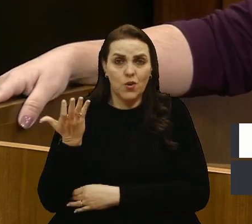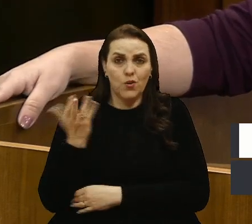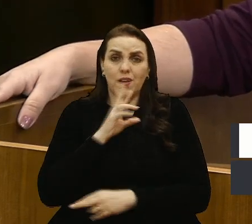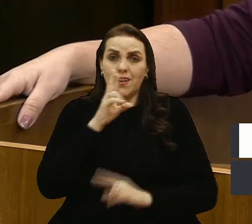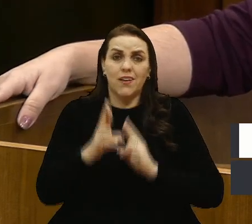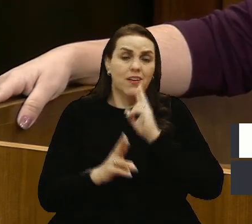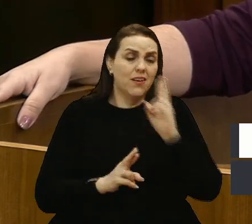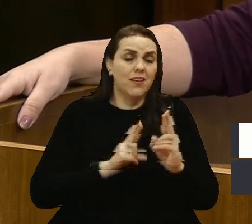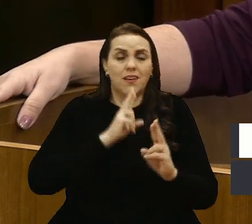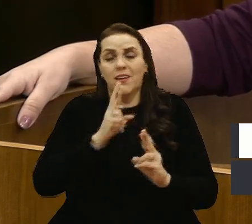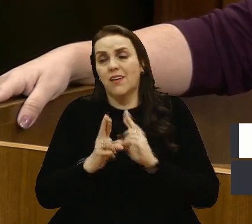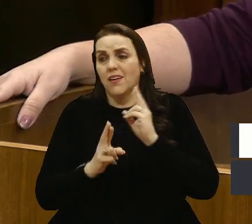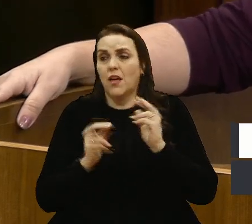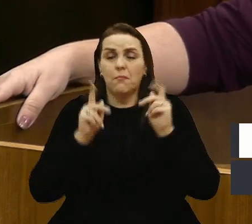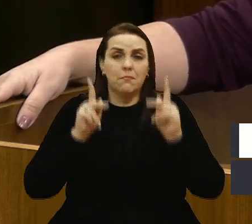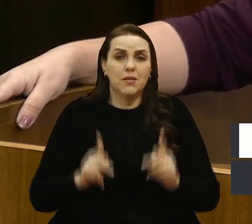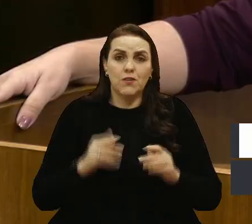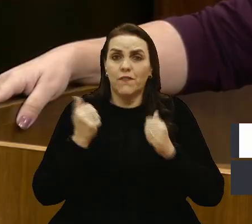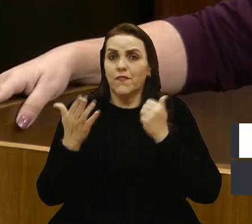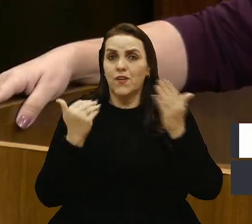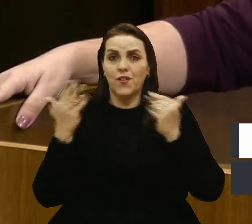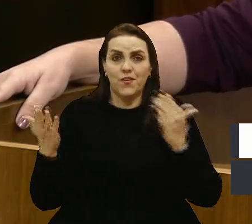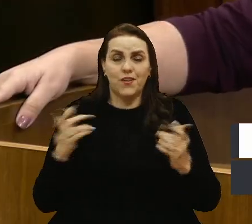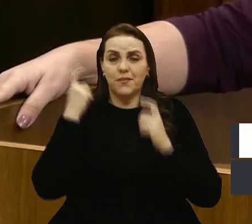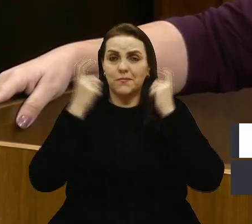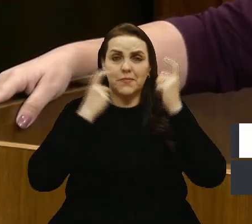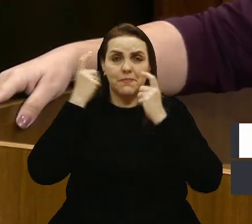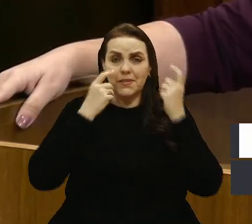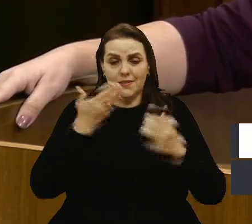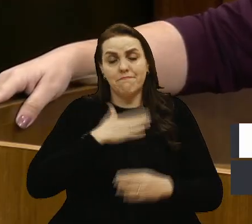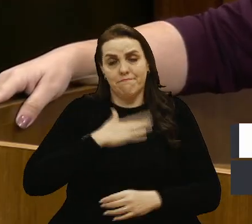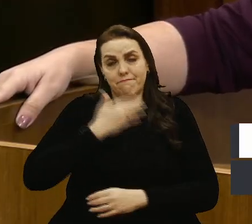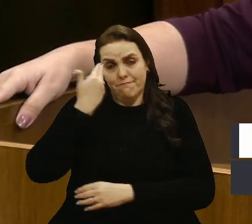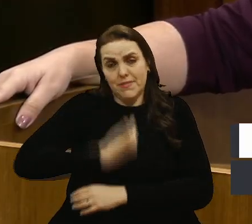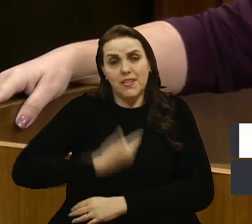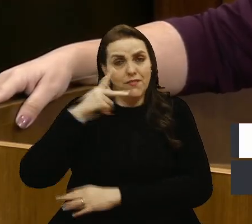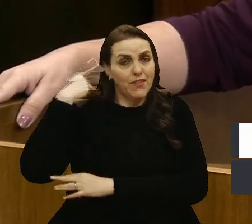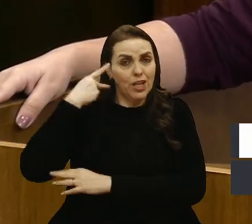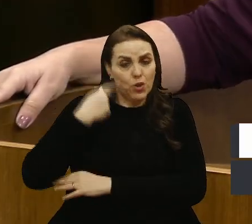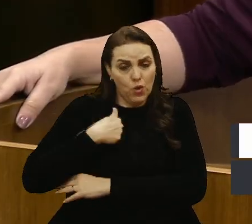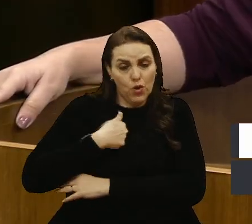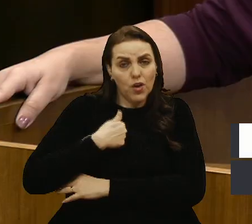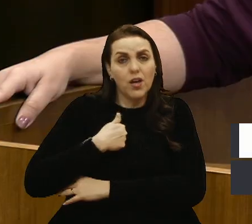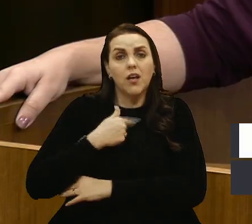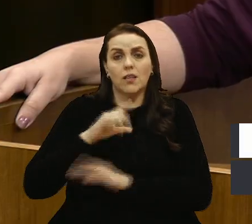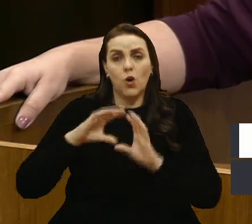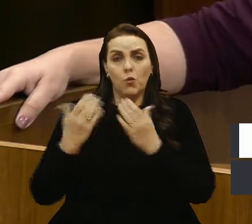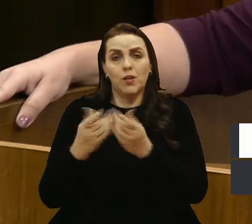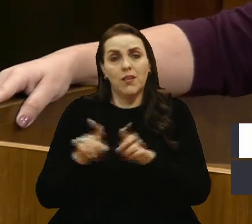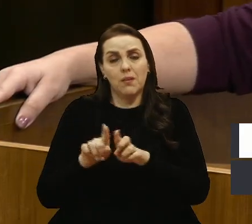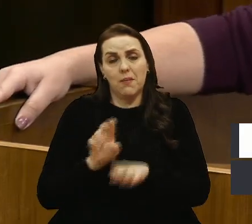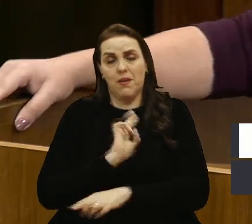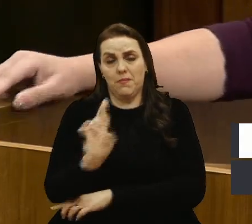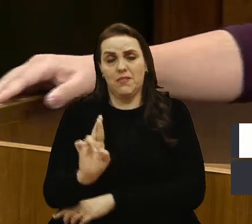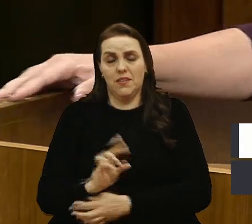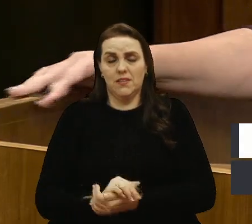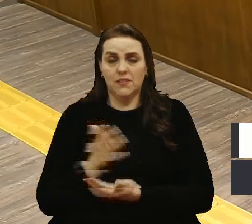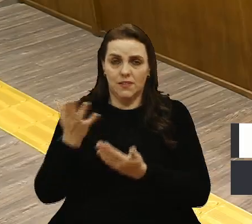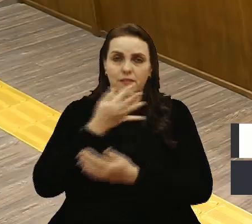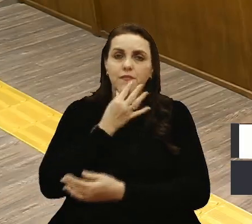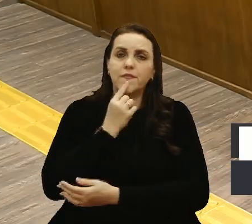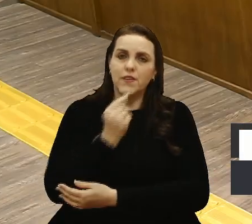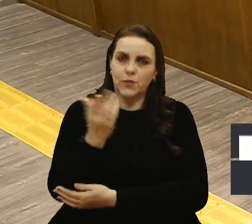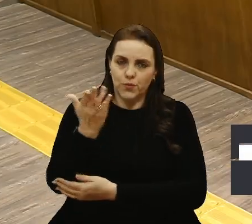responder para as pessoas ali fora, e é uma preocupação desta vereadora, mas também das comunidades que a gente representa. Seu a parte, vereador Wes.